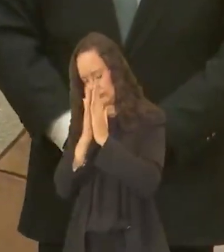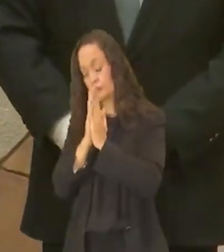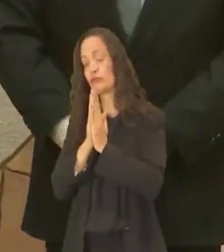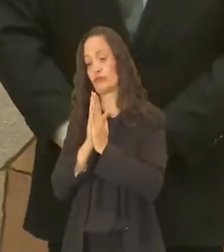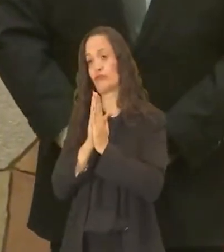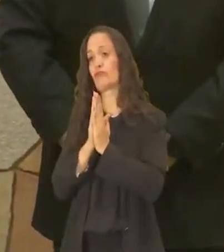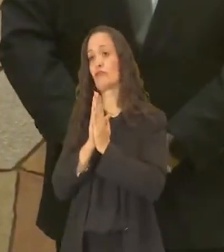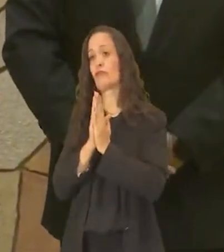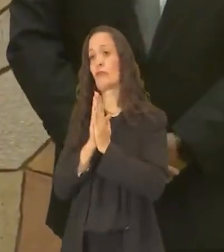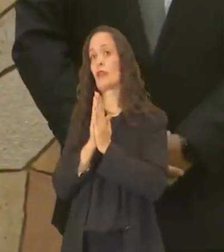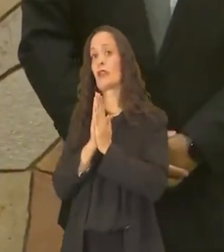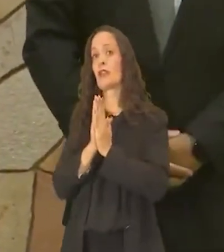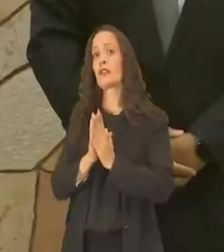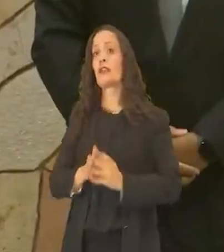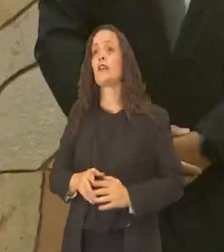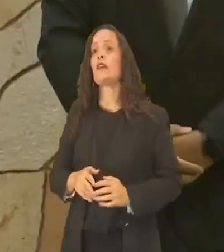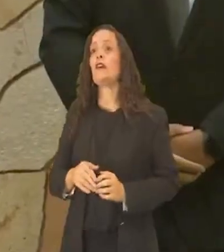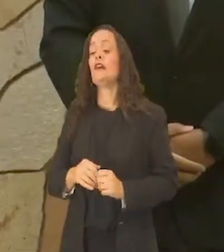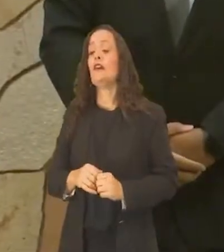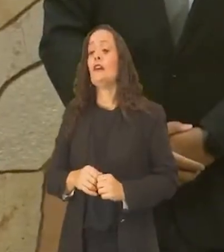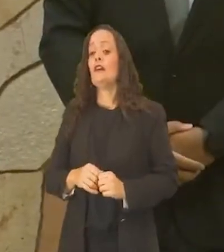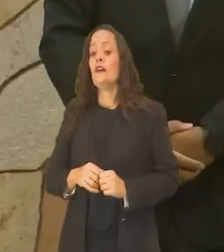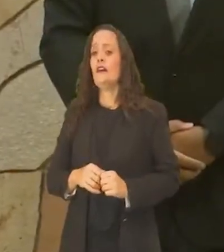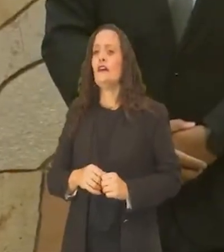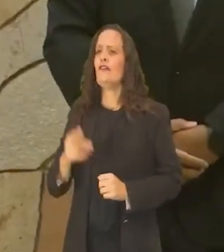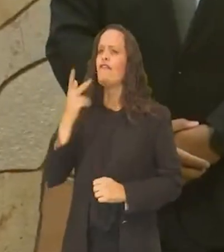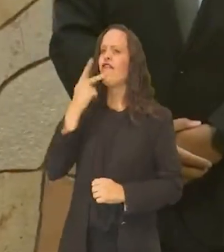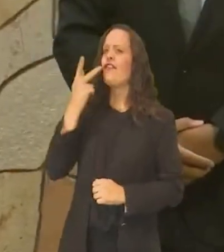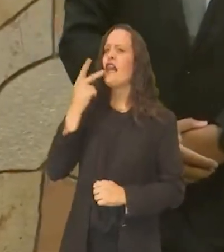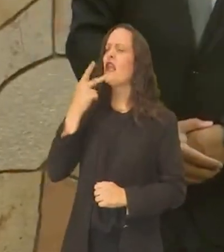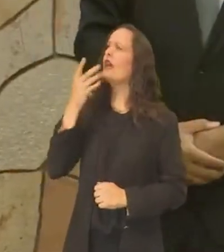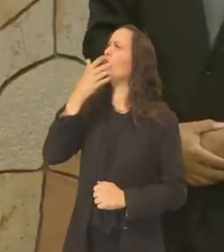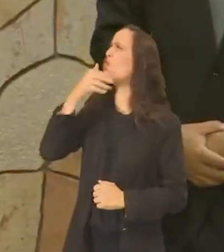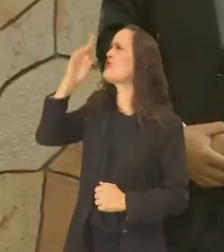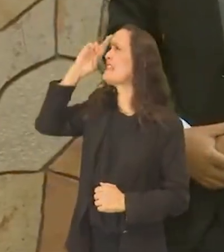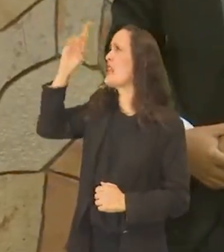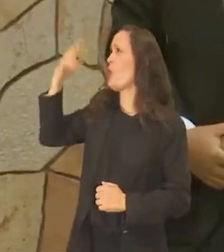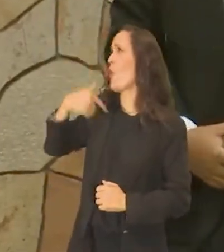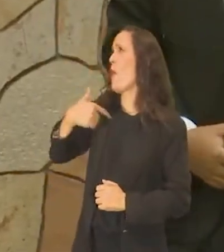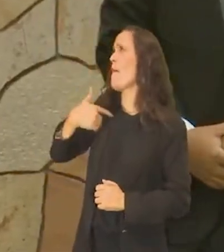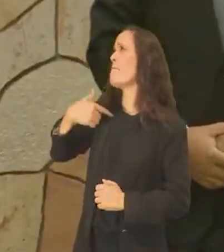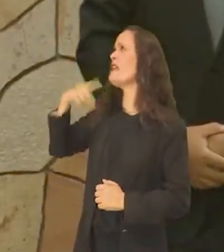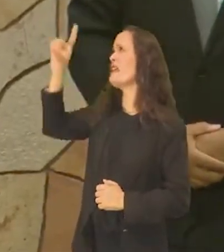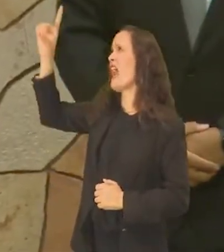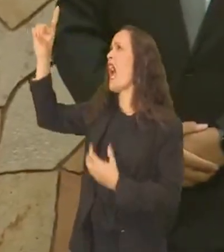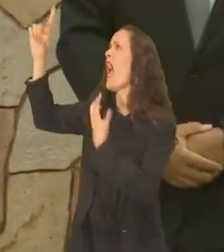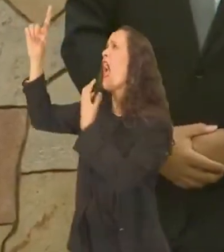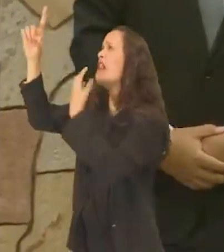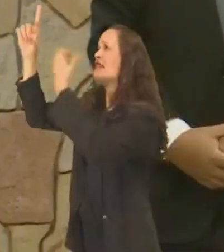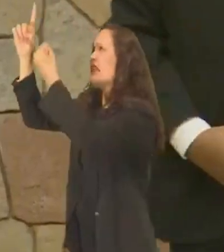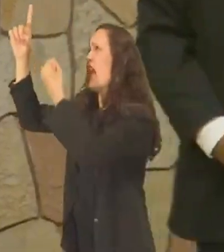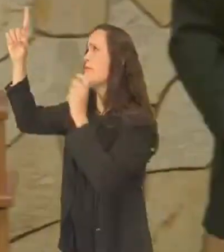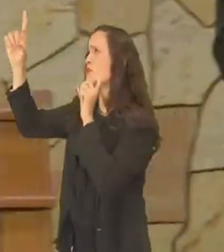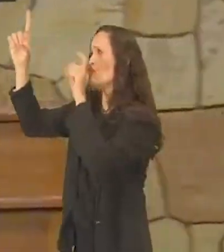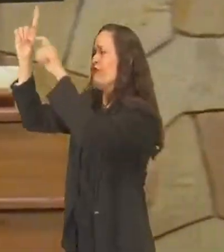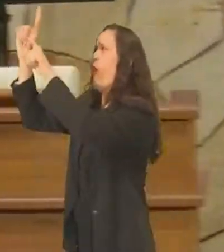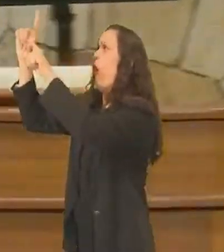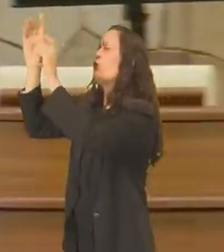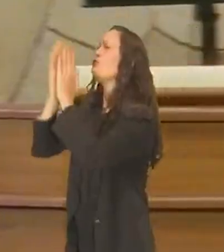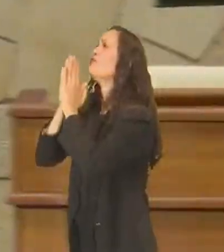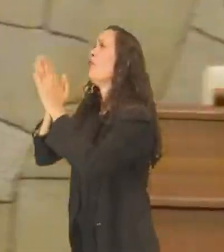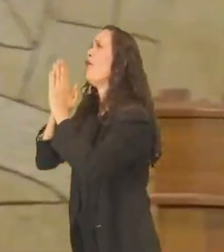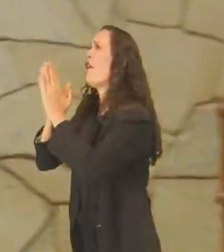A oração de: Senhor, me receba de volta se você estava distante. de Senhor, me fortaleça